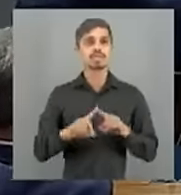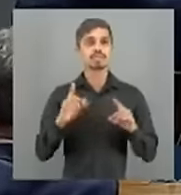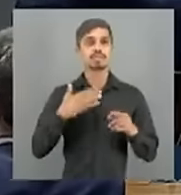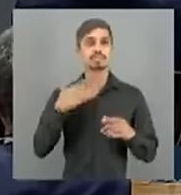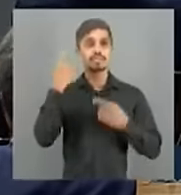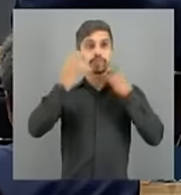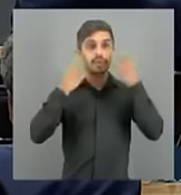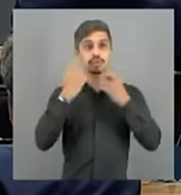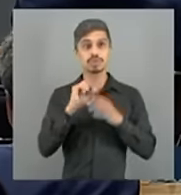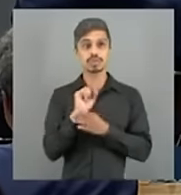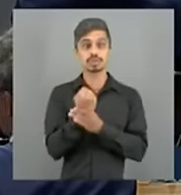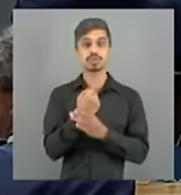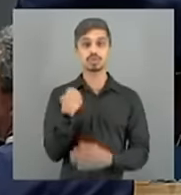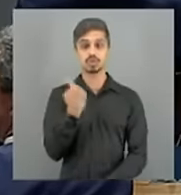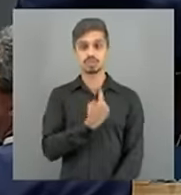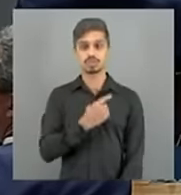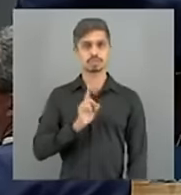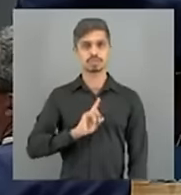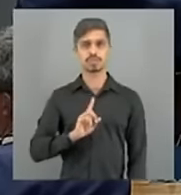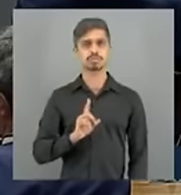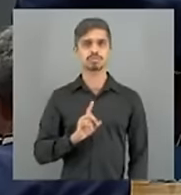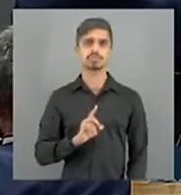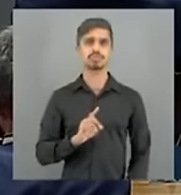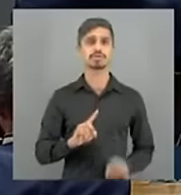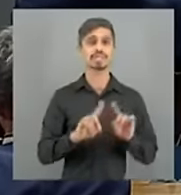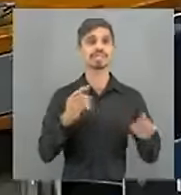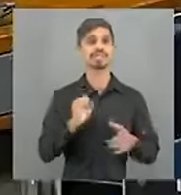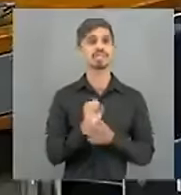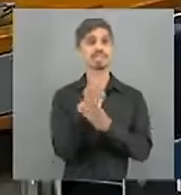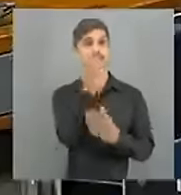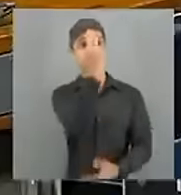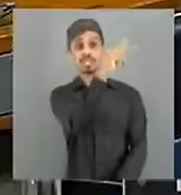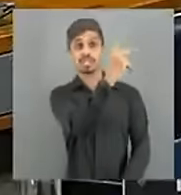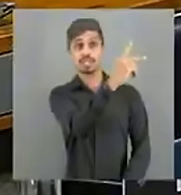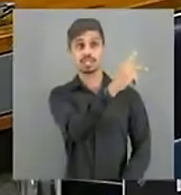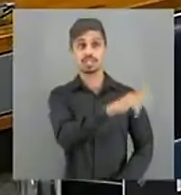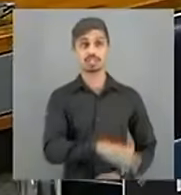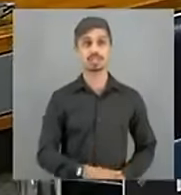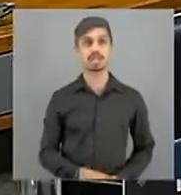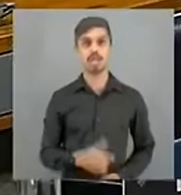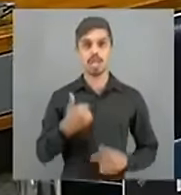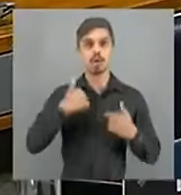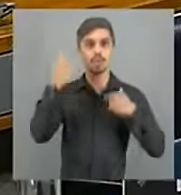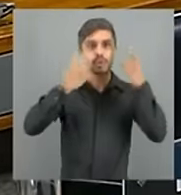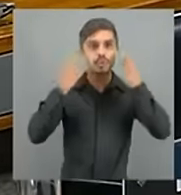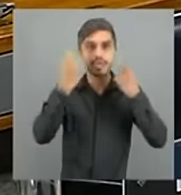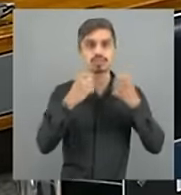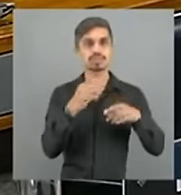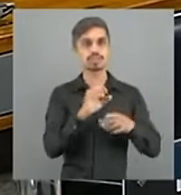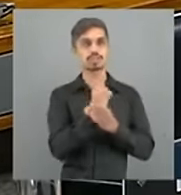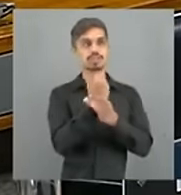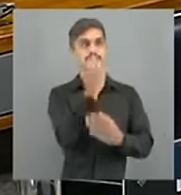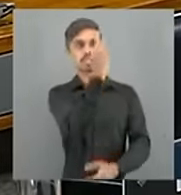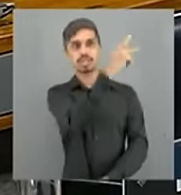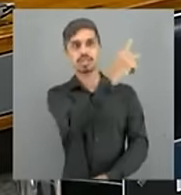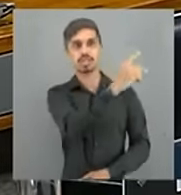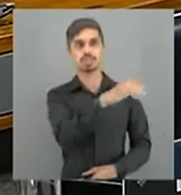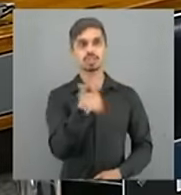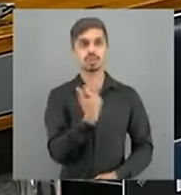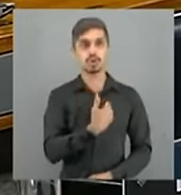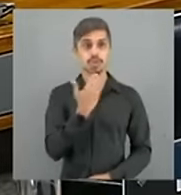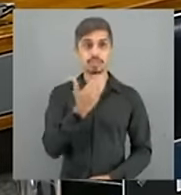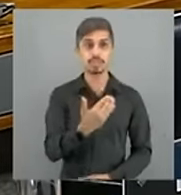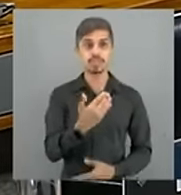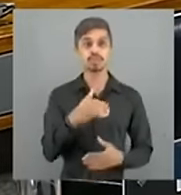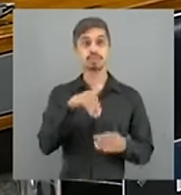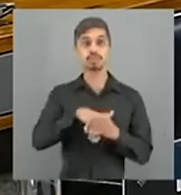nem com a segurança nossa, não. Não é eventual ainda lá. É a segurança dele. Eu estou então, preocupado com a dele, a minha? Então o pedido nosso está aí para